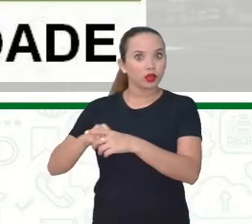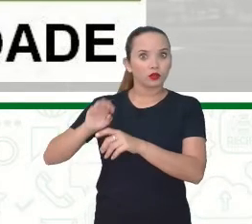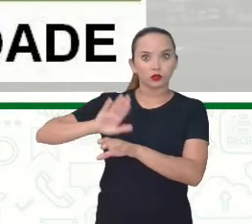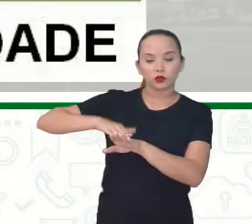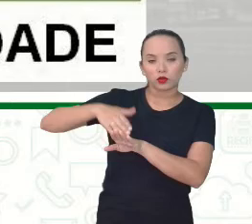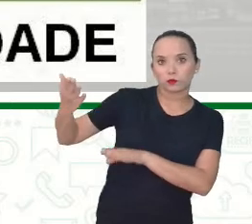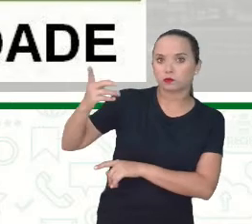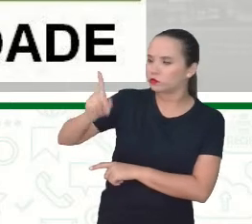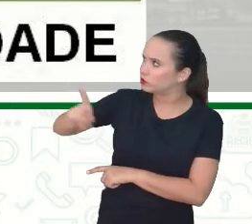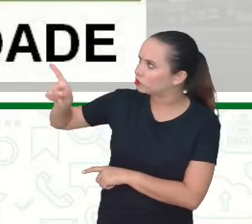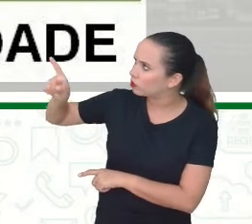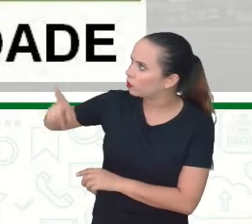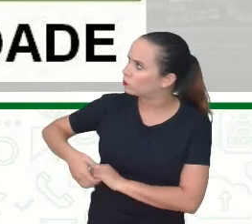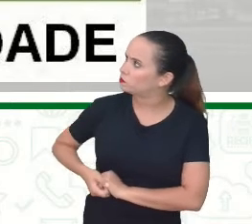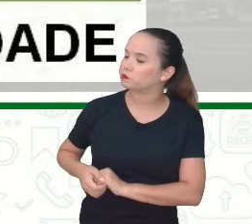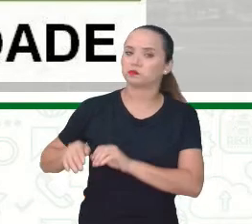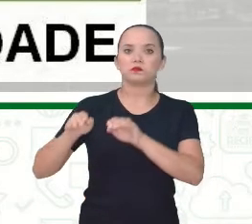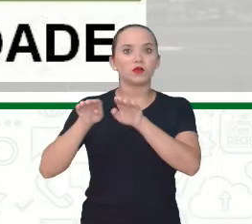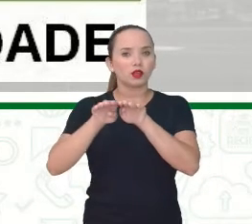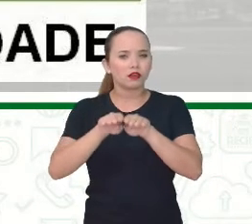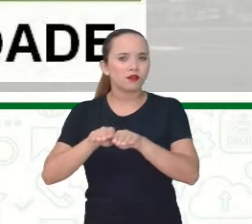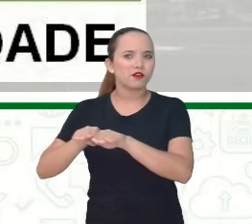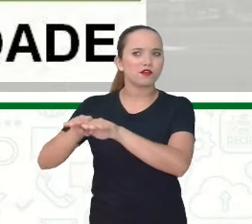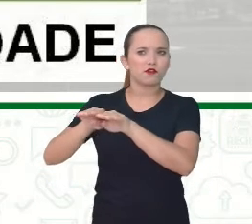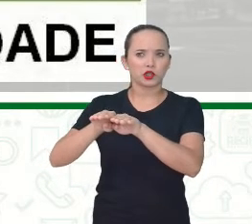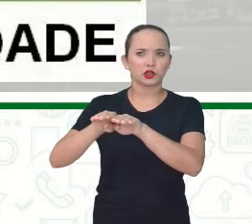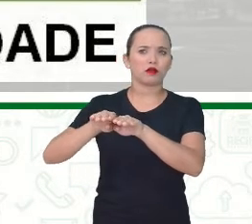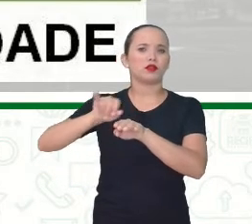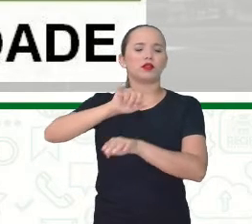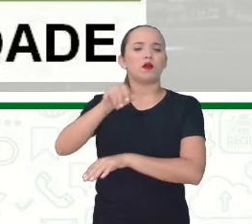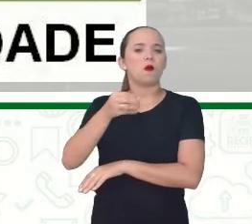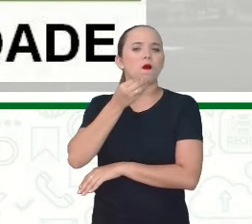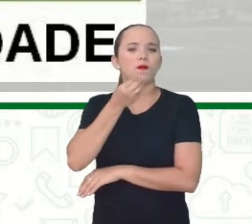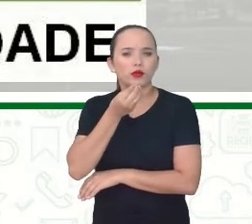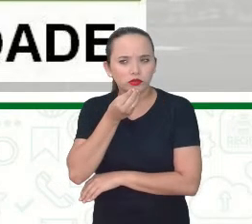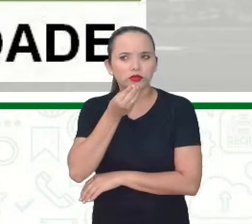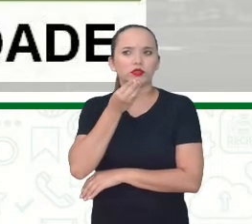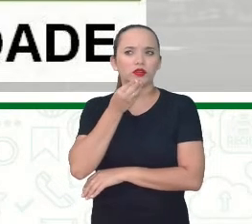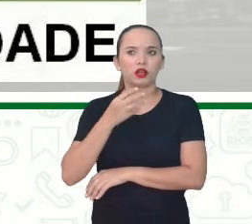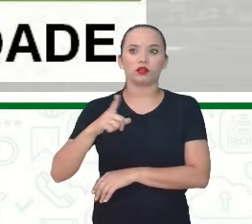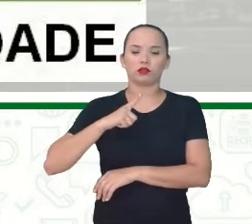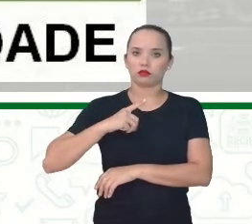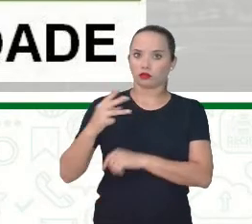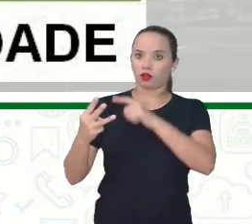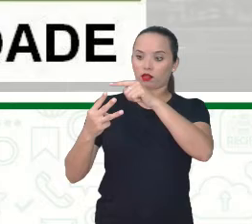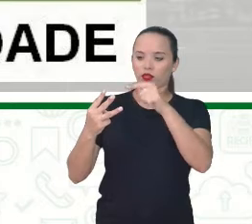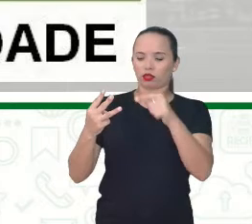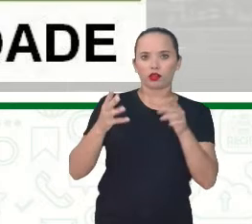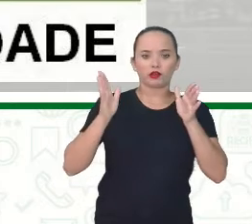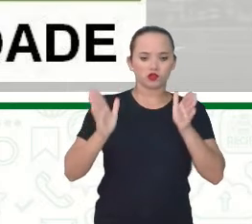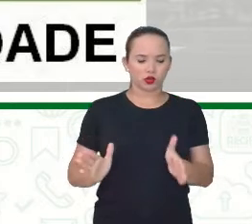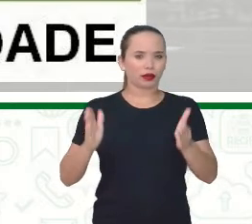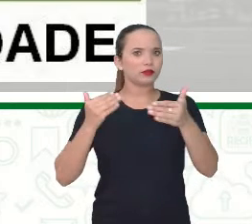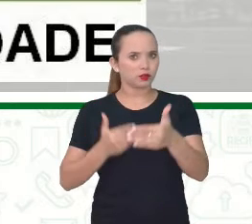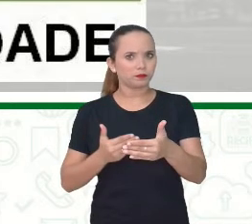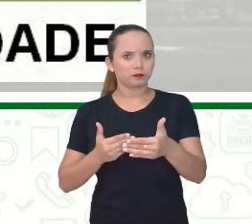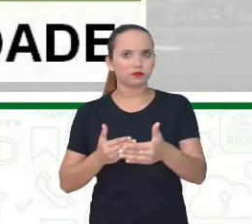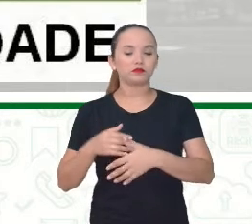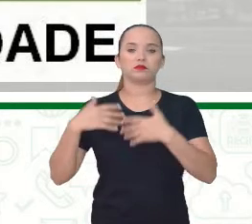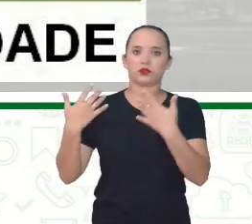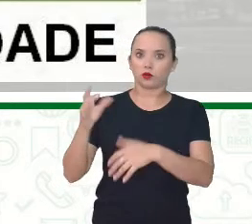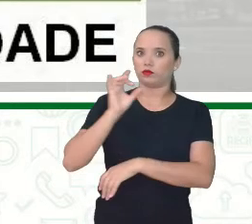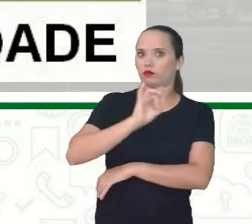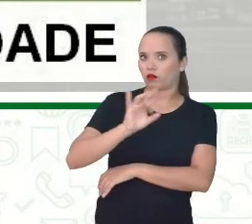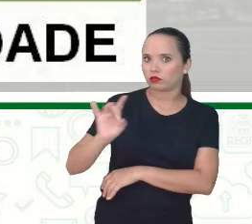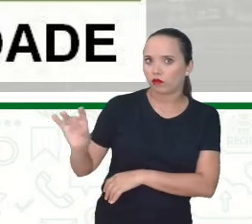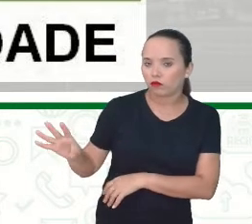representando? Igualdade de oportunidades, 3 caixotes, cada um recebe um caixote, então cada um recebeu a